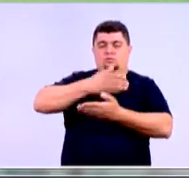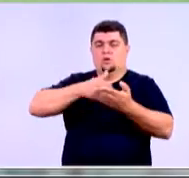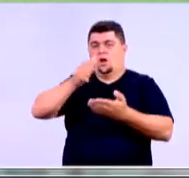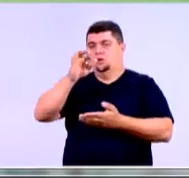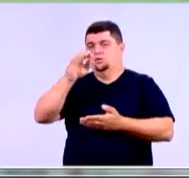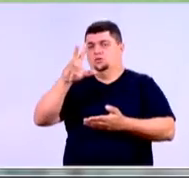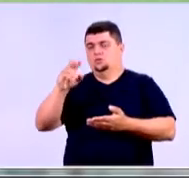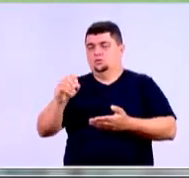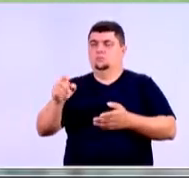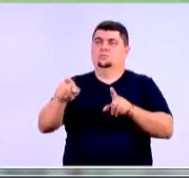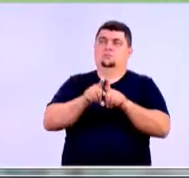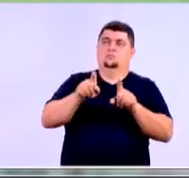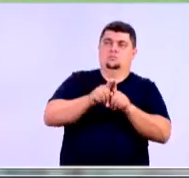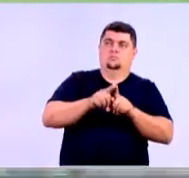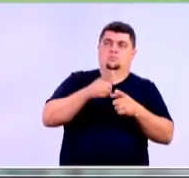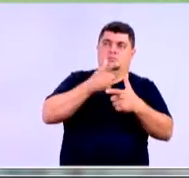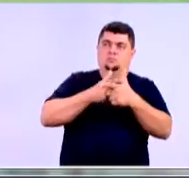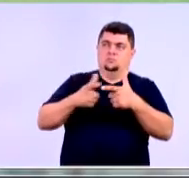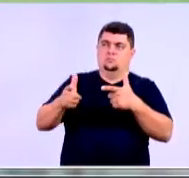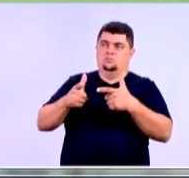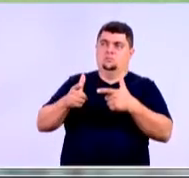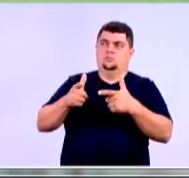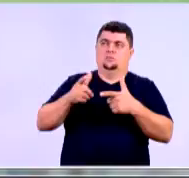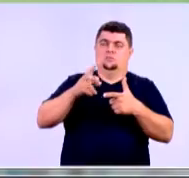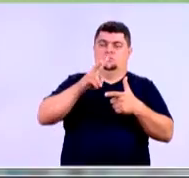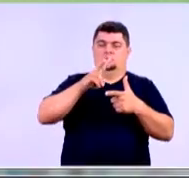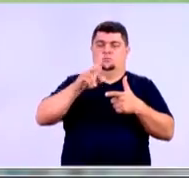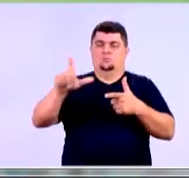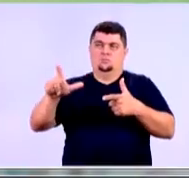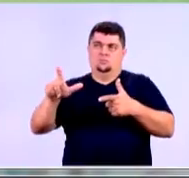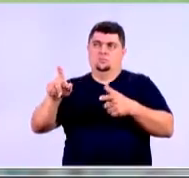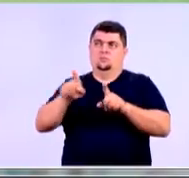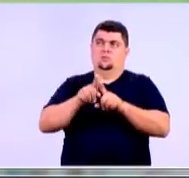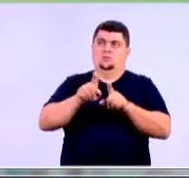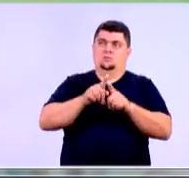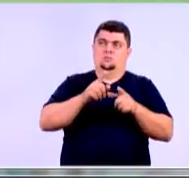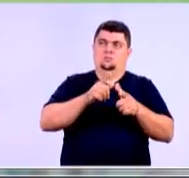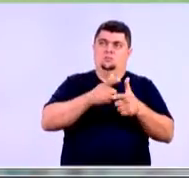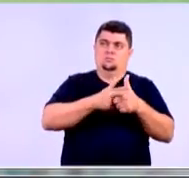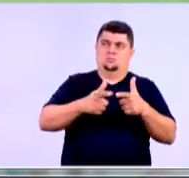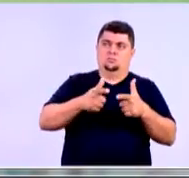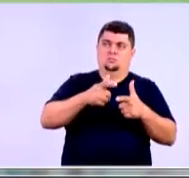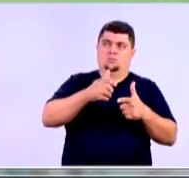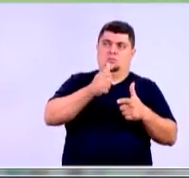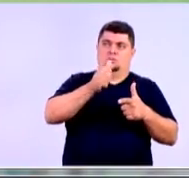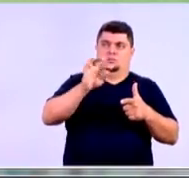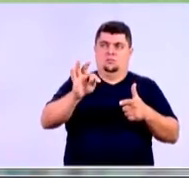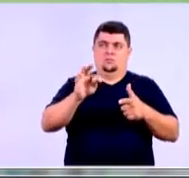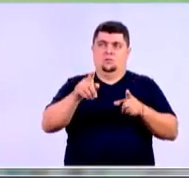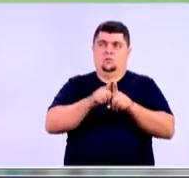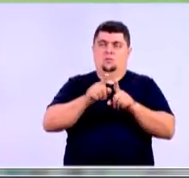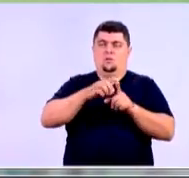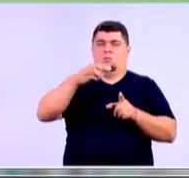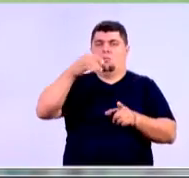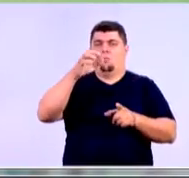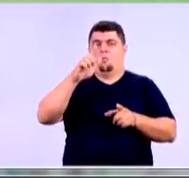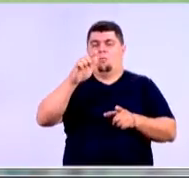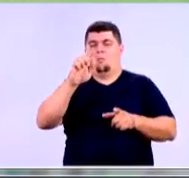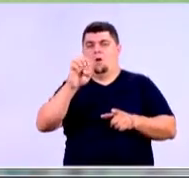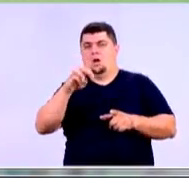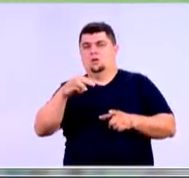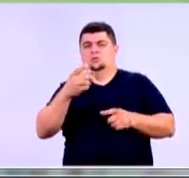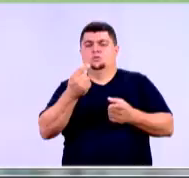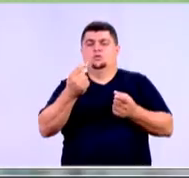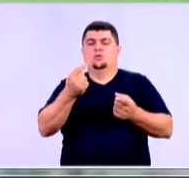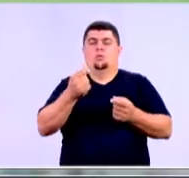líquidas, dividido pelo ativo total. Também a margem líquida, que está ligada àquela ideia que a gente discute, né, de margem de